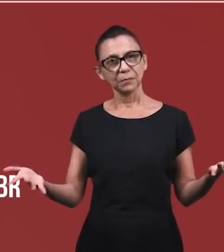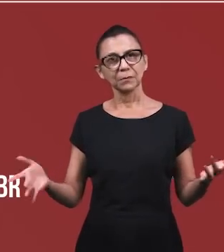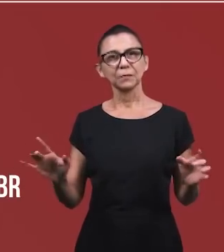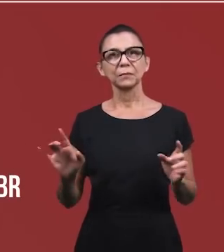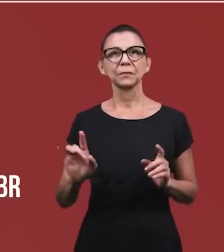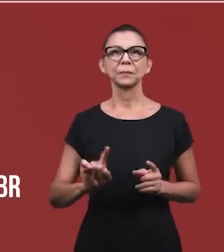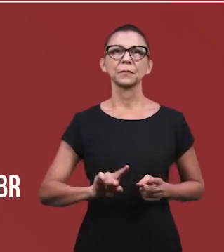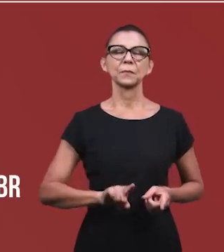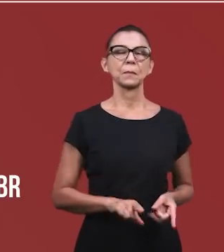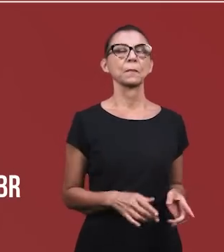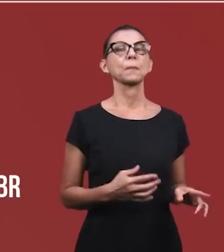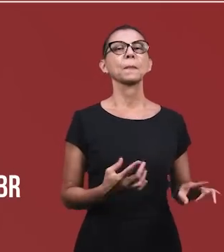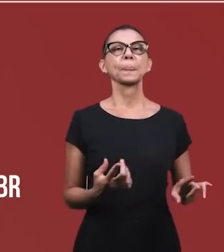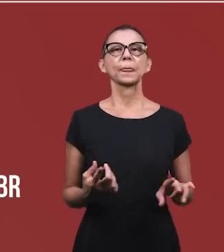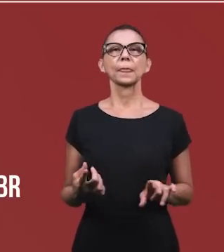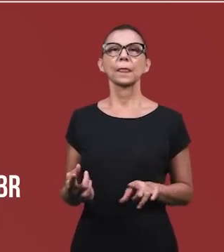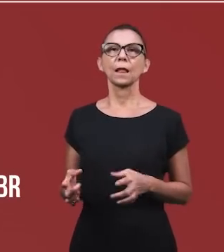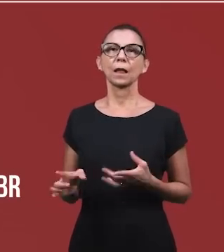jardim.